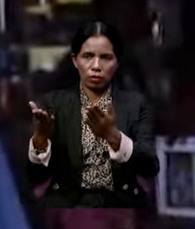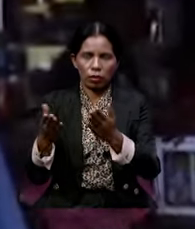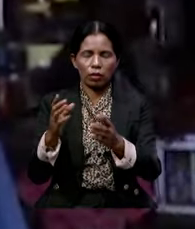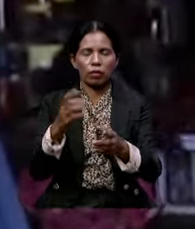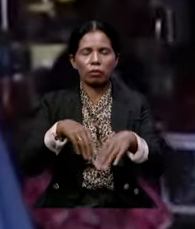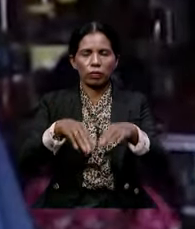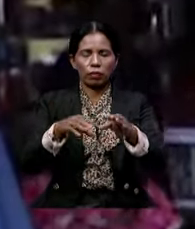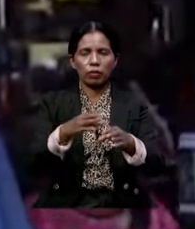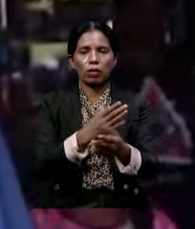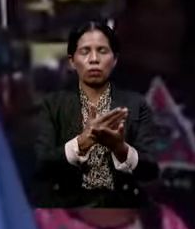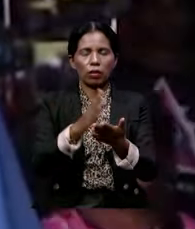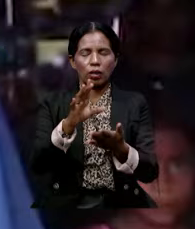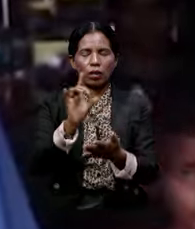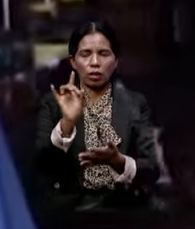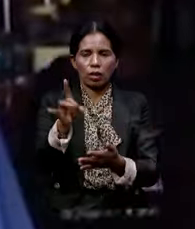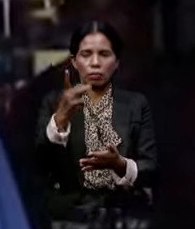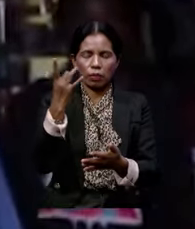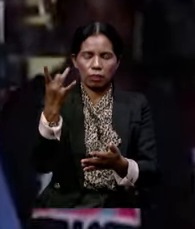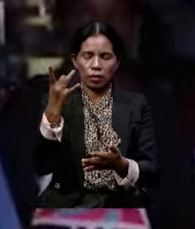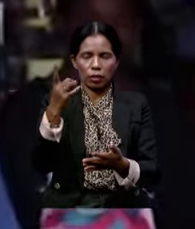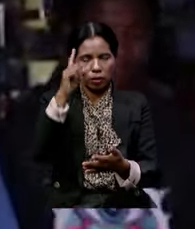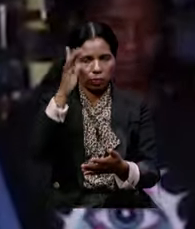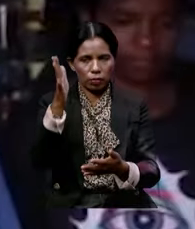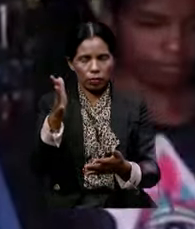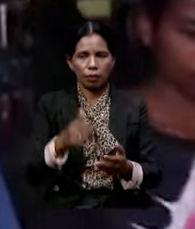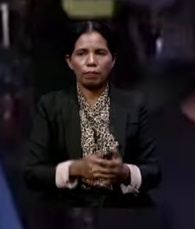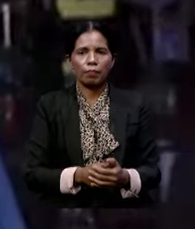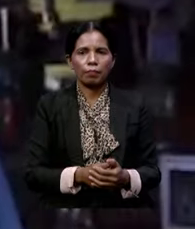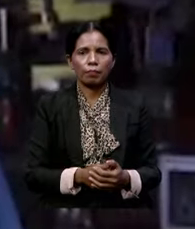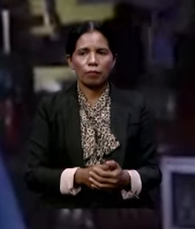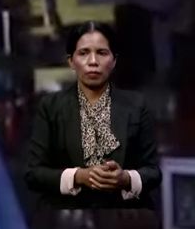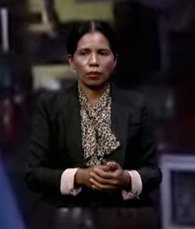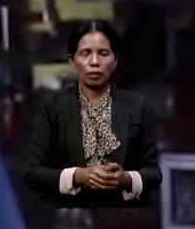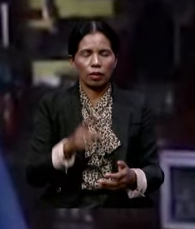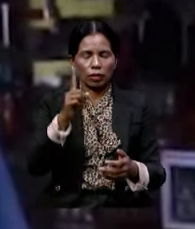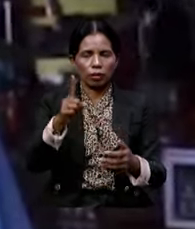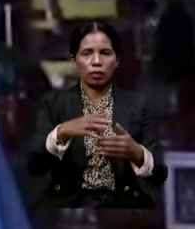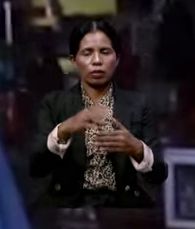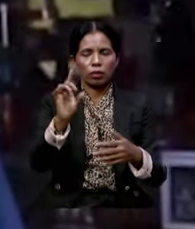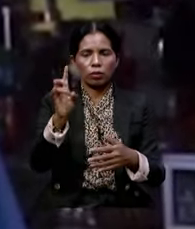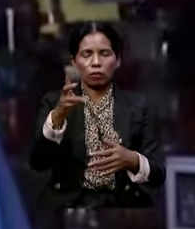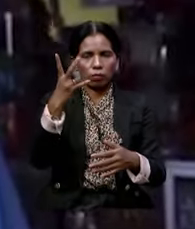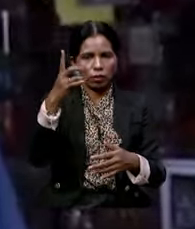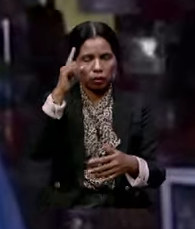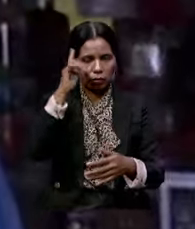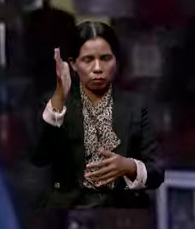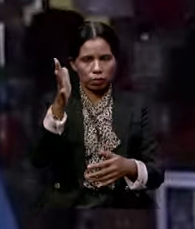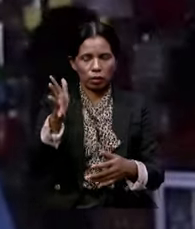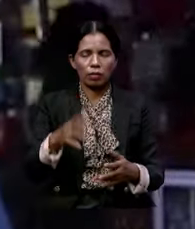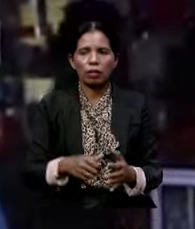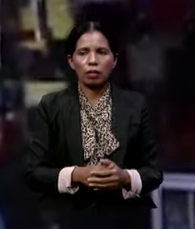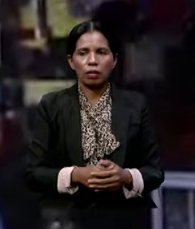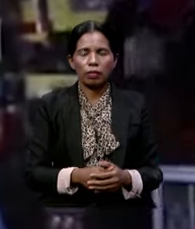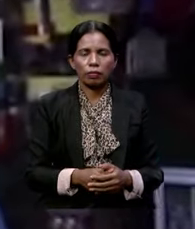ma pulse. Ida fan? Ida tus blasi ma pulse. Ida amor